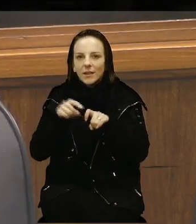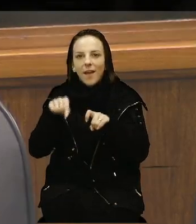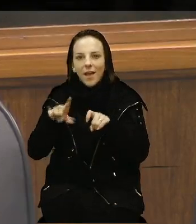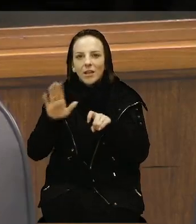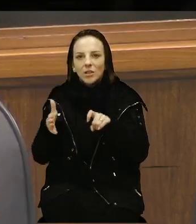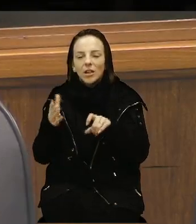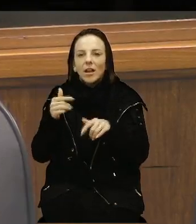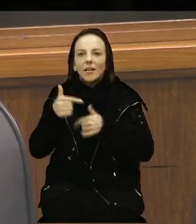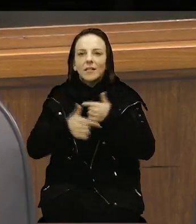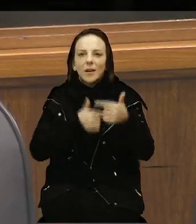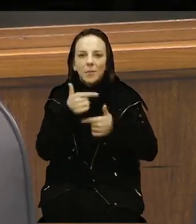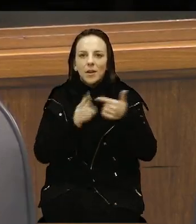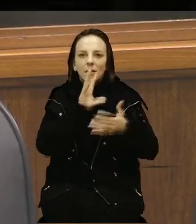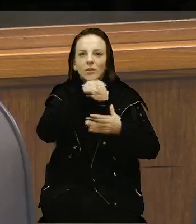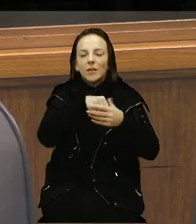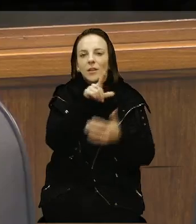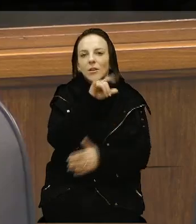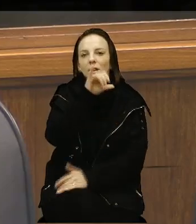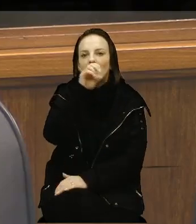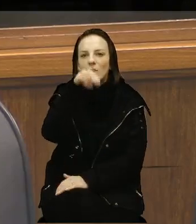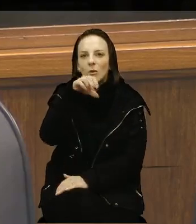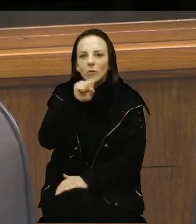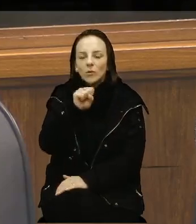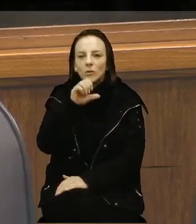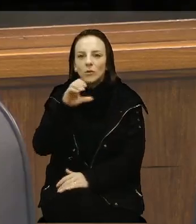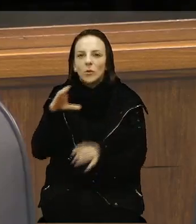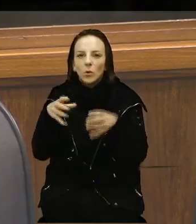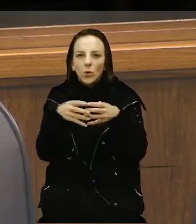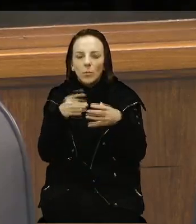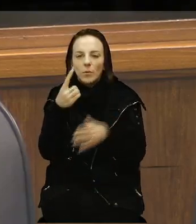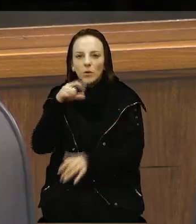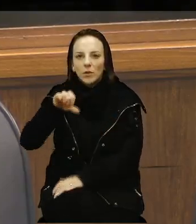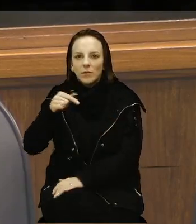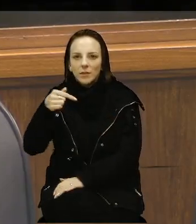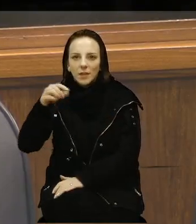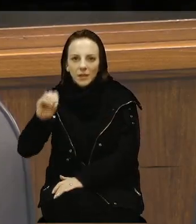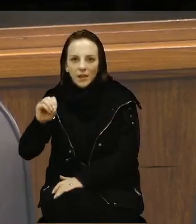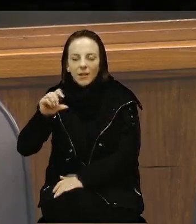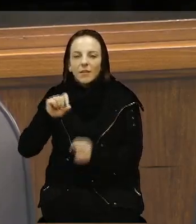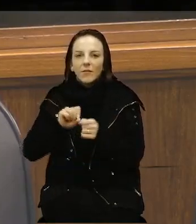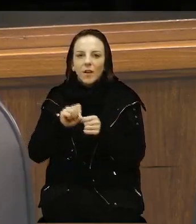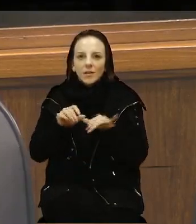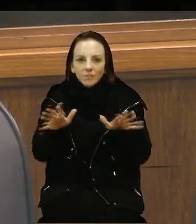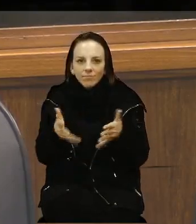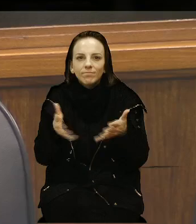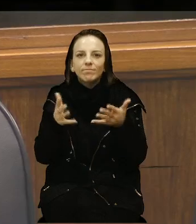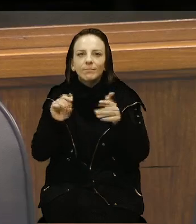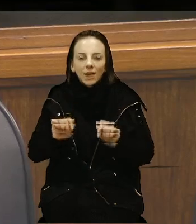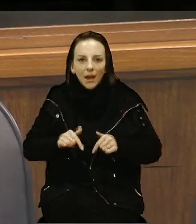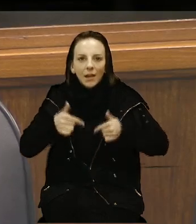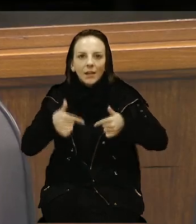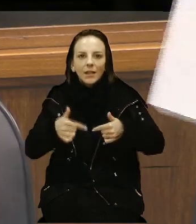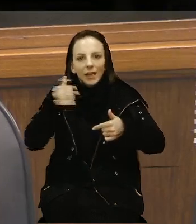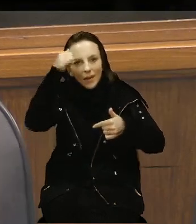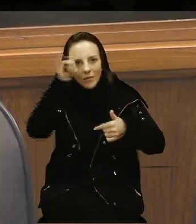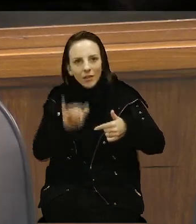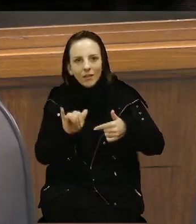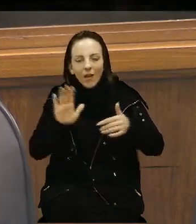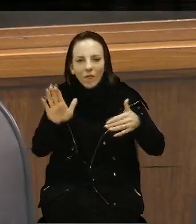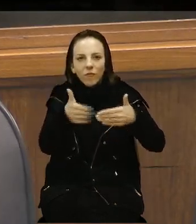Lions Club, em 1970, promove a ação para evitar o fechamento do Lar da Velhice